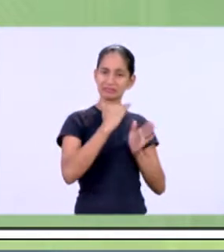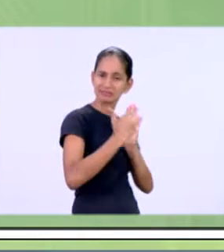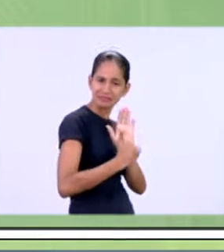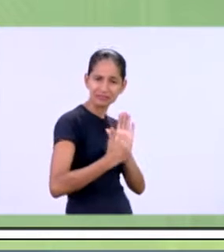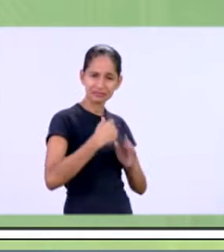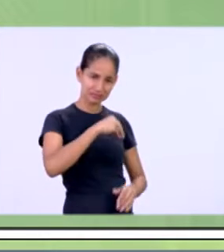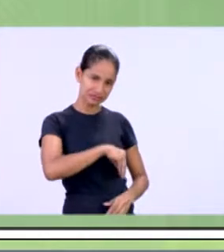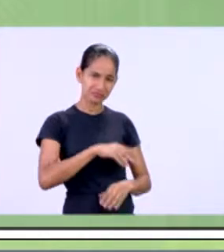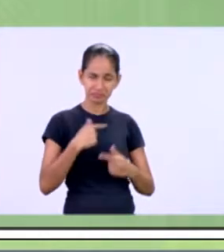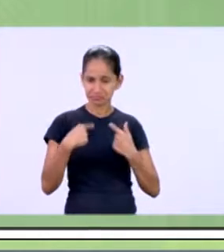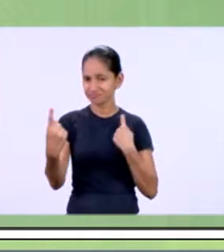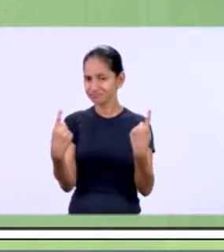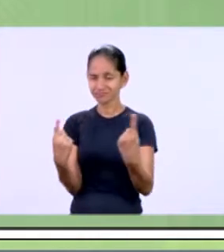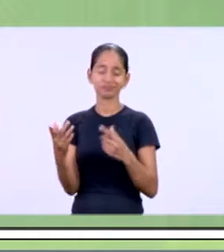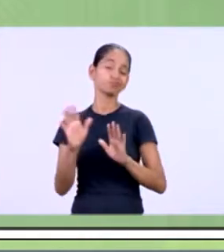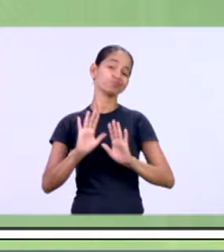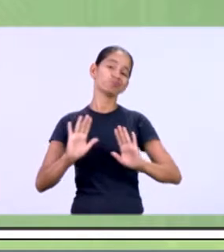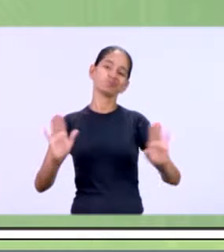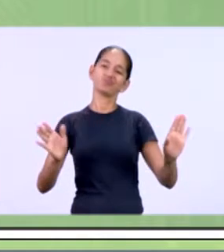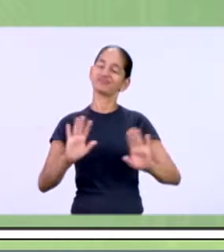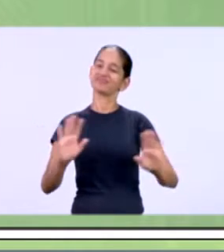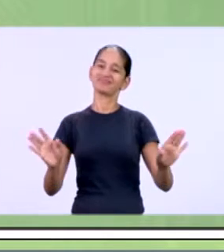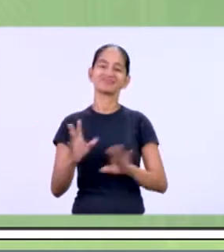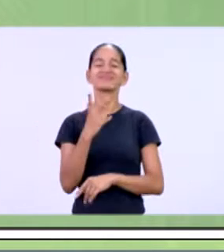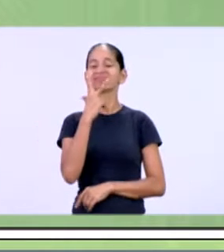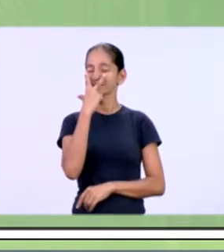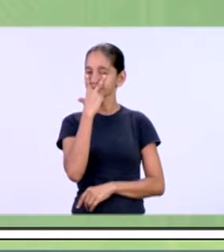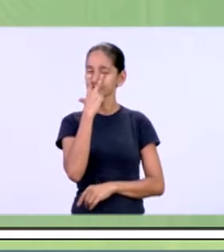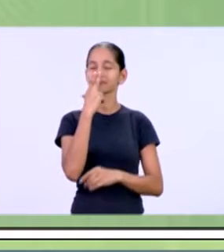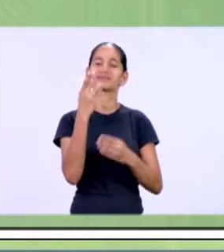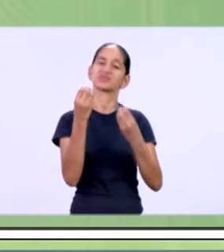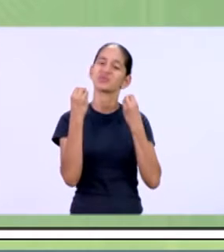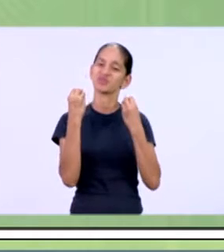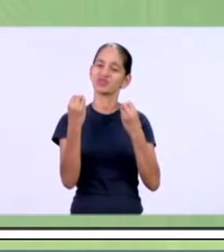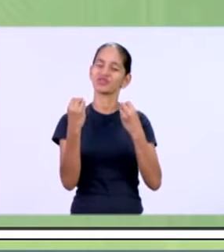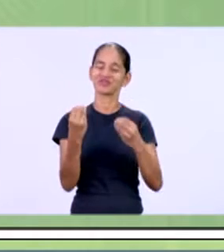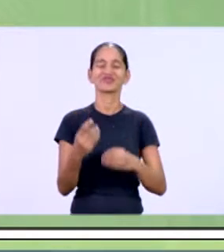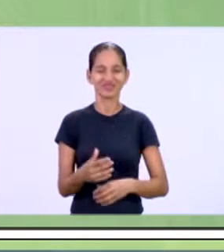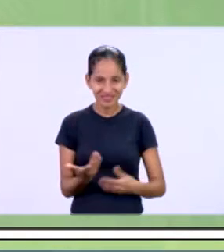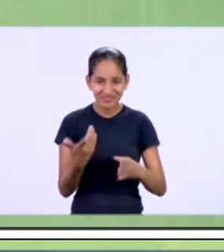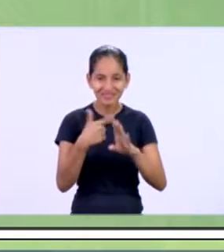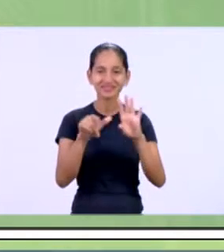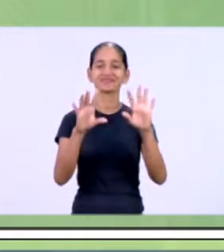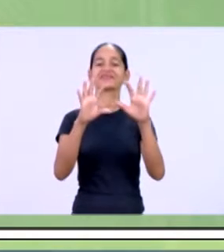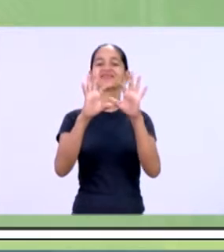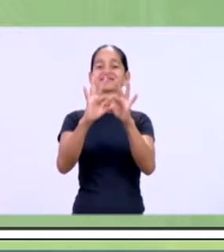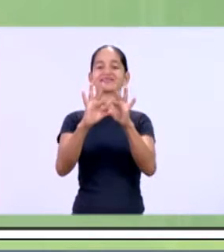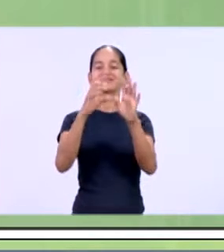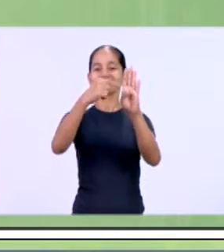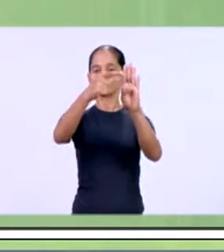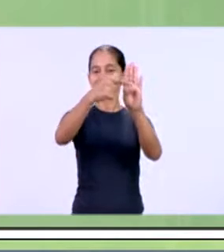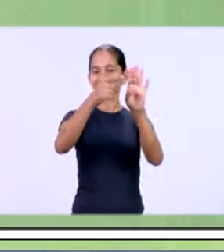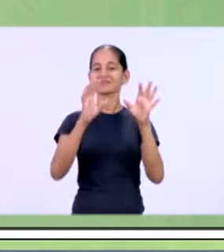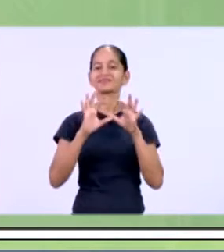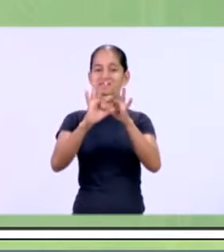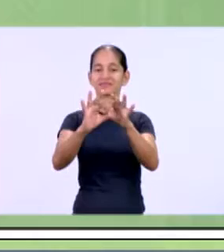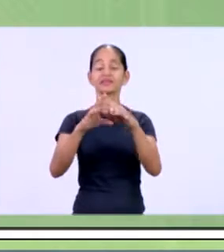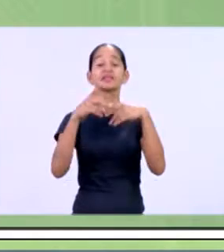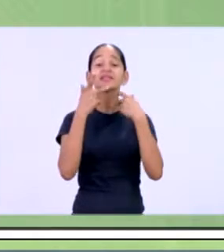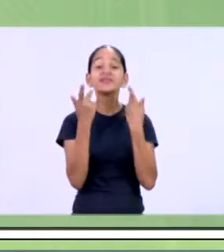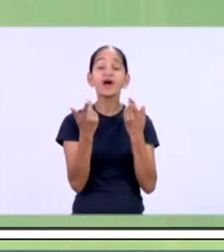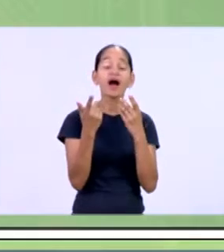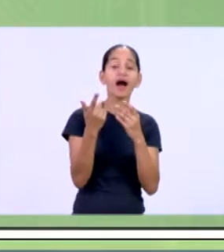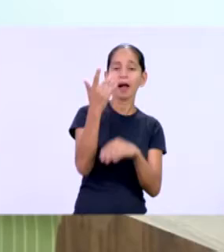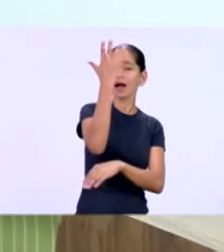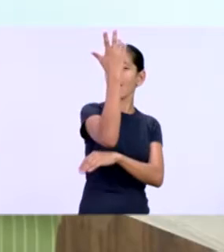né? Tributem aquele cara atrás da árvore, ok? Quando se remete esse cara atrás da